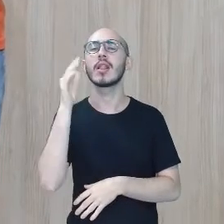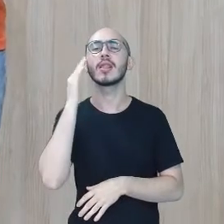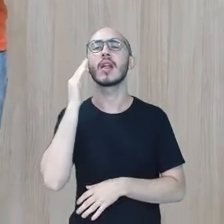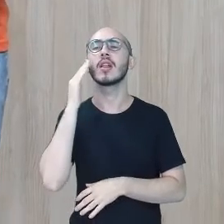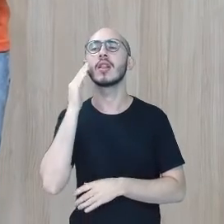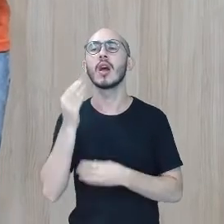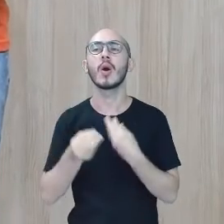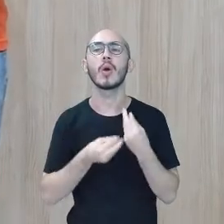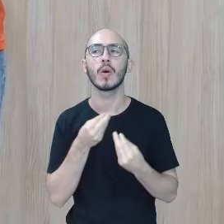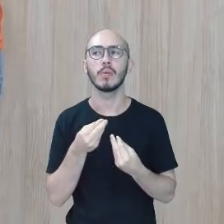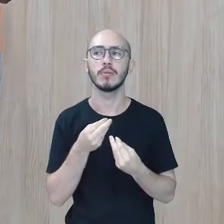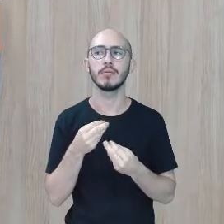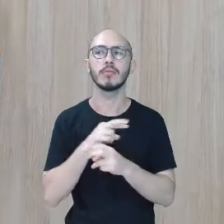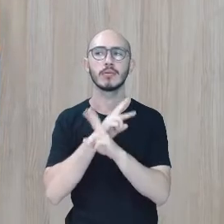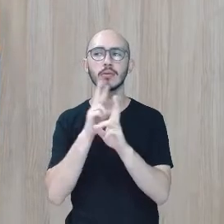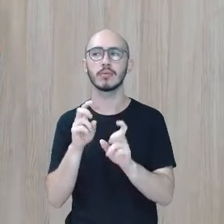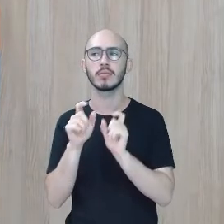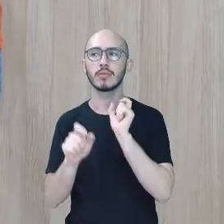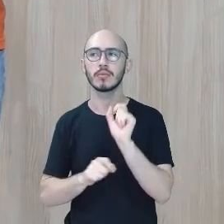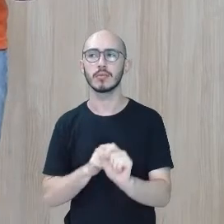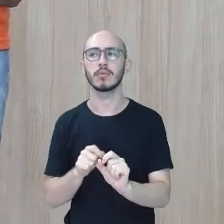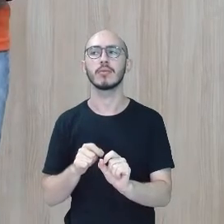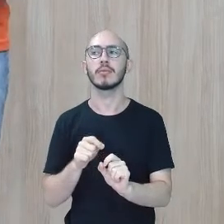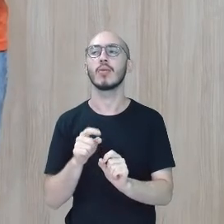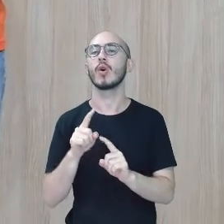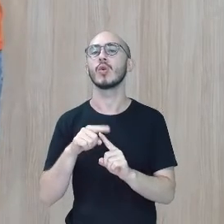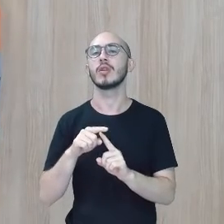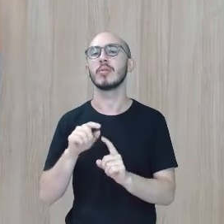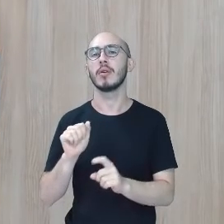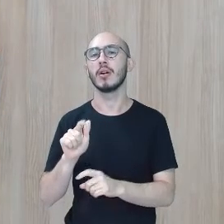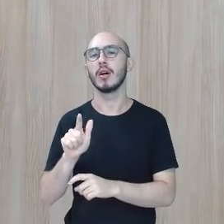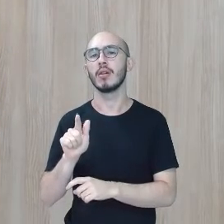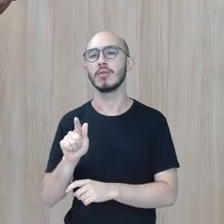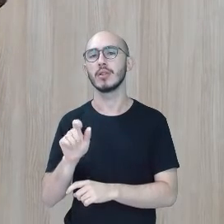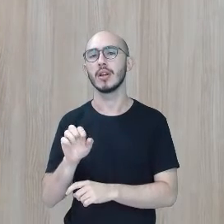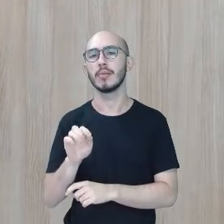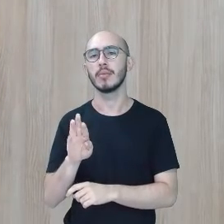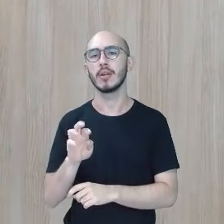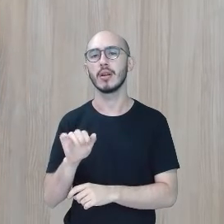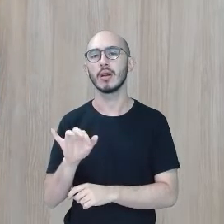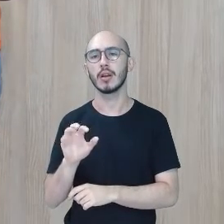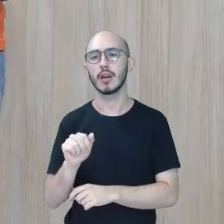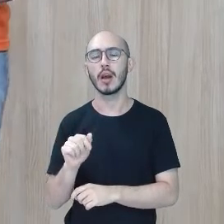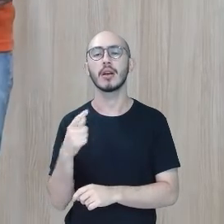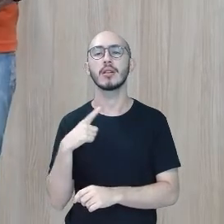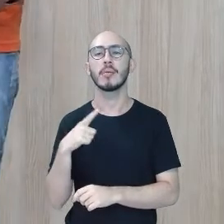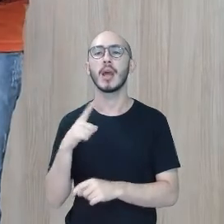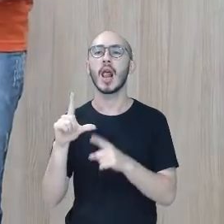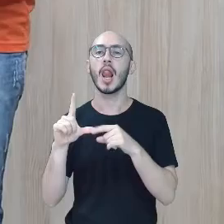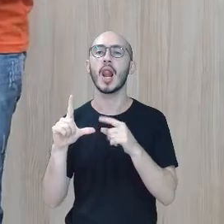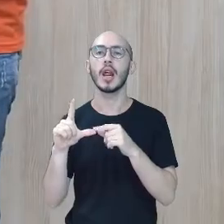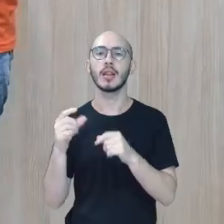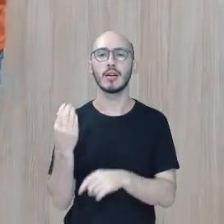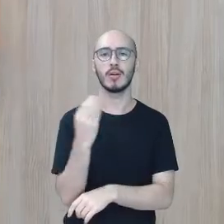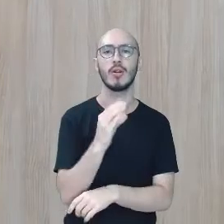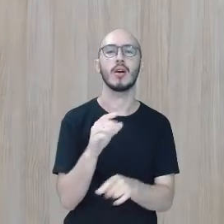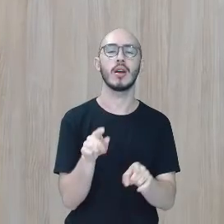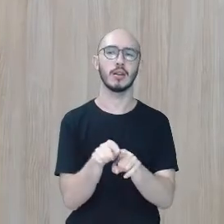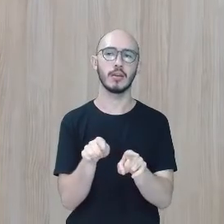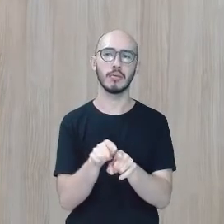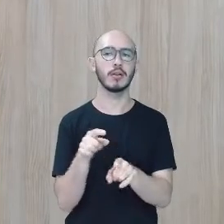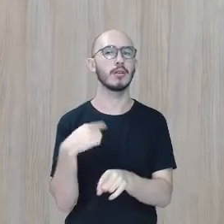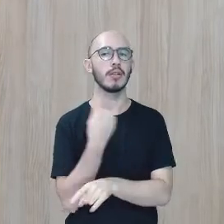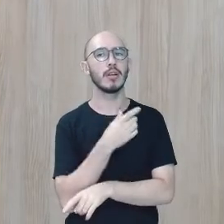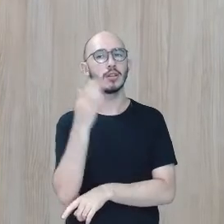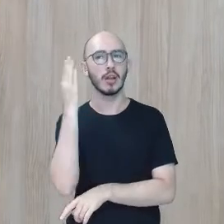entender quando a gente for falar da forma algébrica, né? Quando a gente for introduzir aí as letras, tá bom? Então, a gente sabe aí,